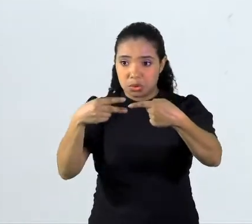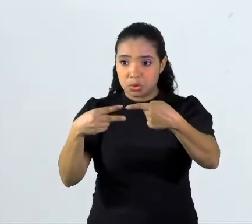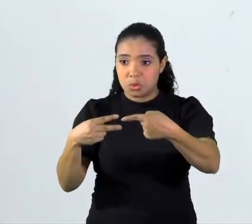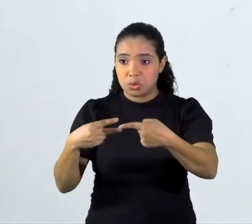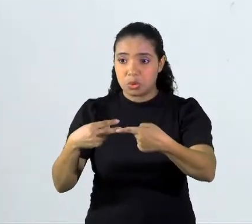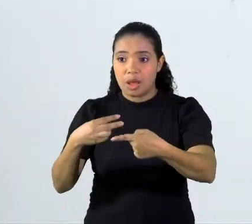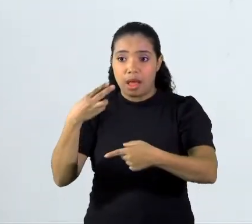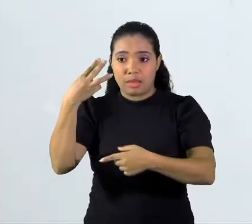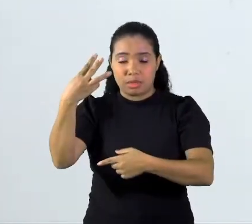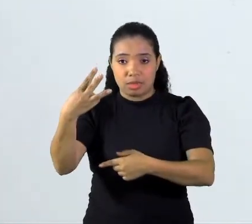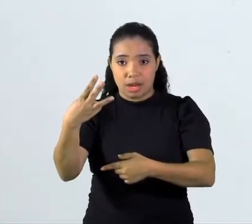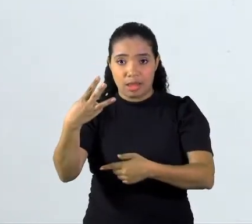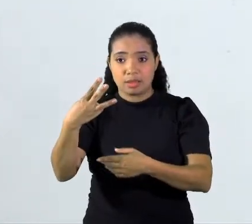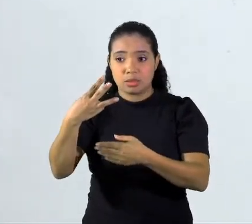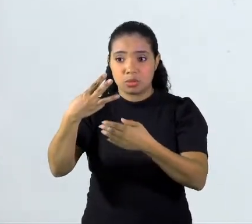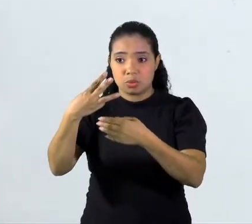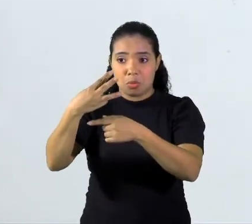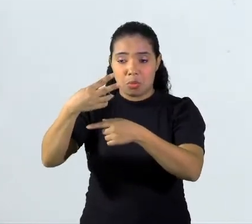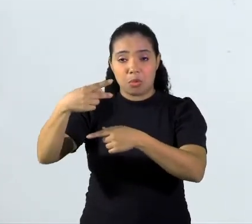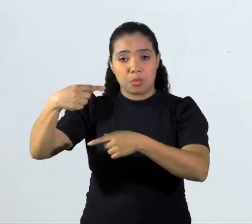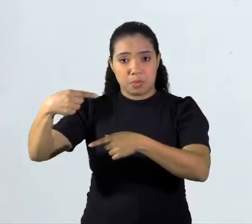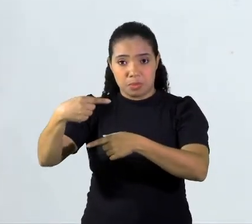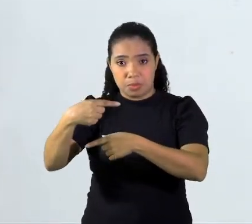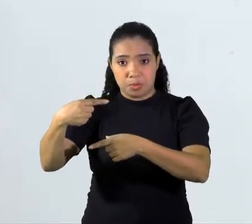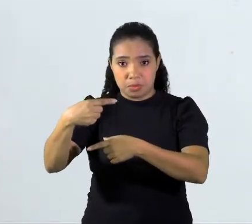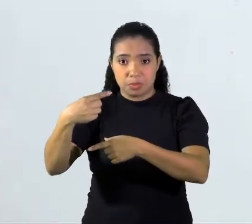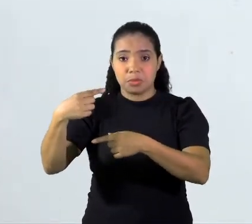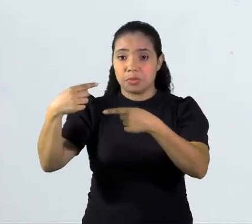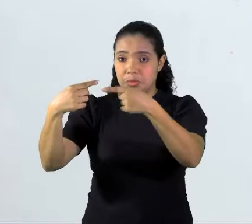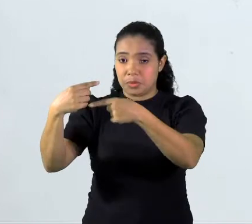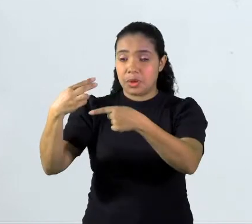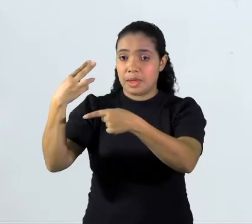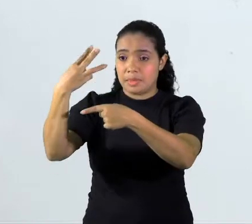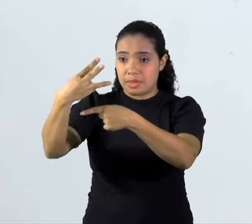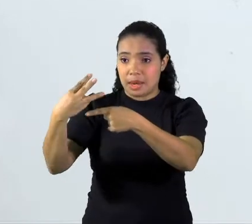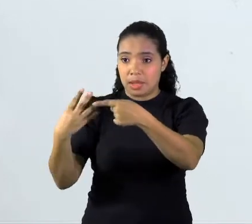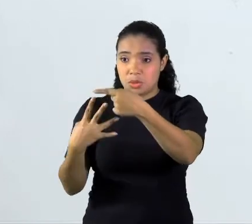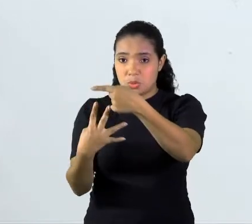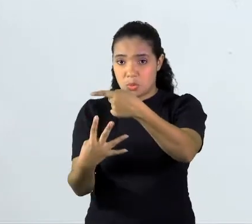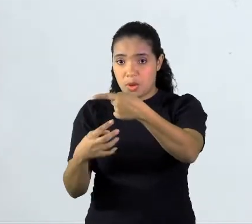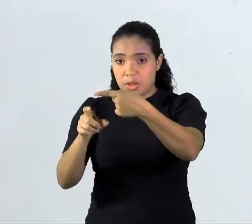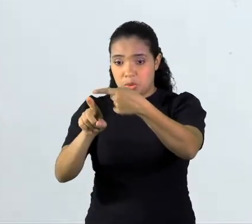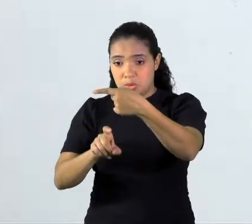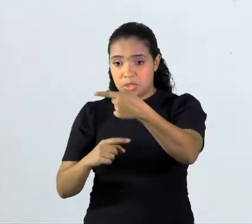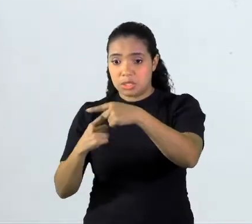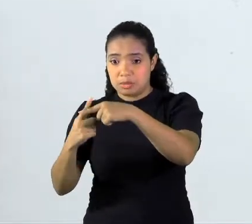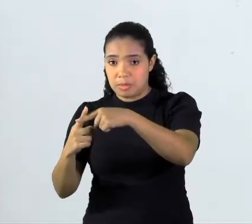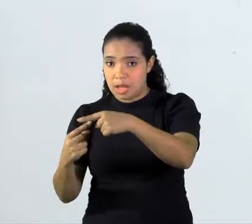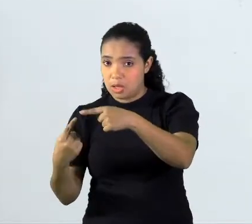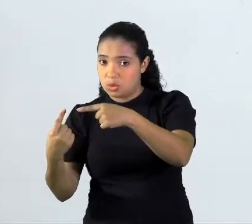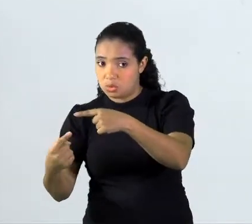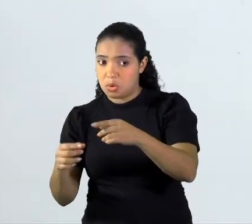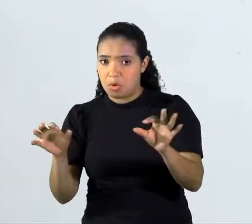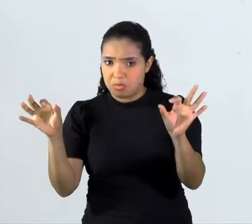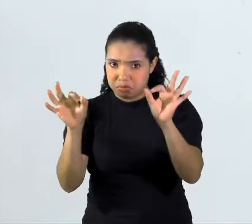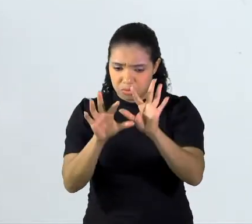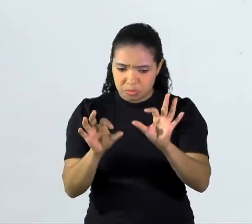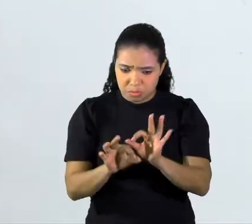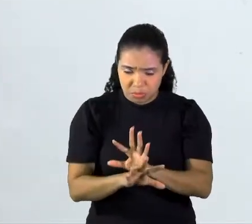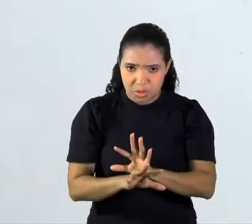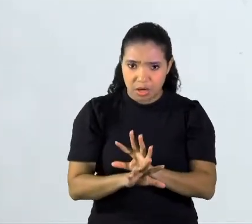Quero chamar a atenção de vocês para uma coisa importante. Quando eu monto essa proporção, terminou a aplicação do teorema de